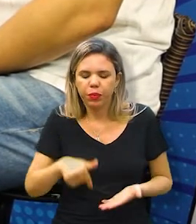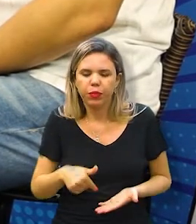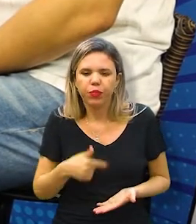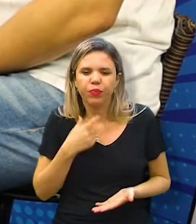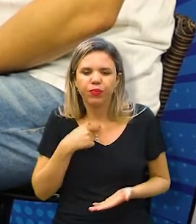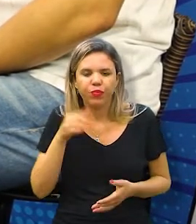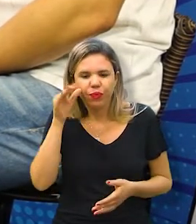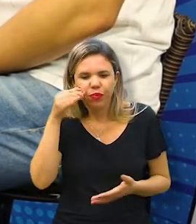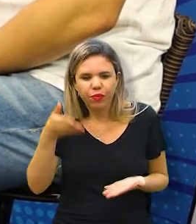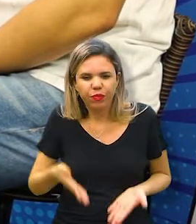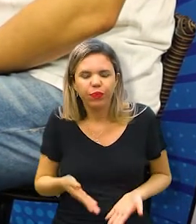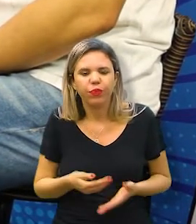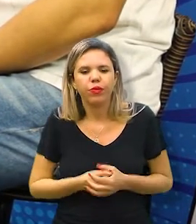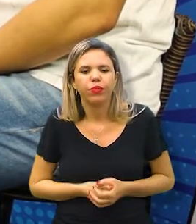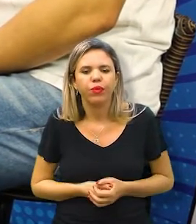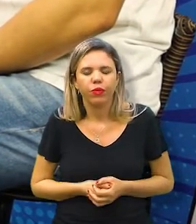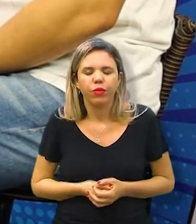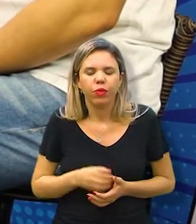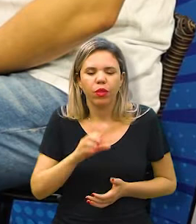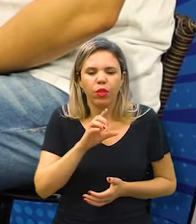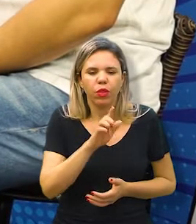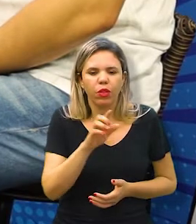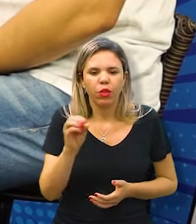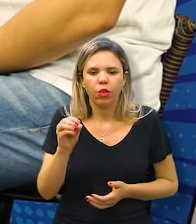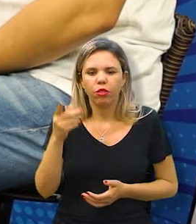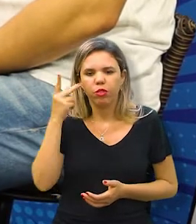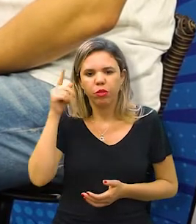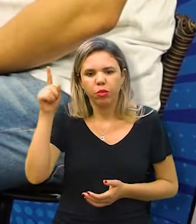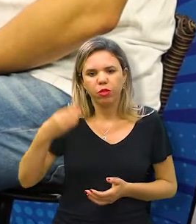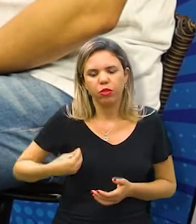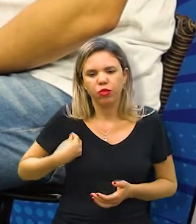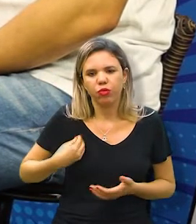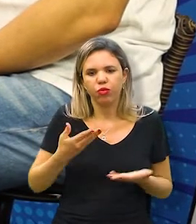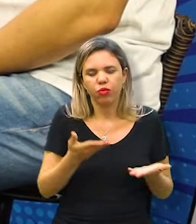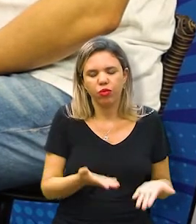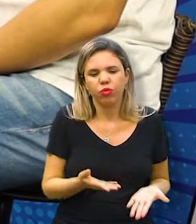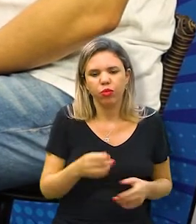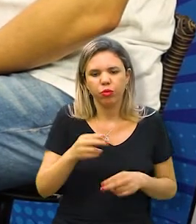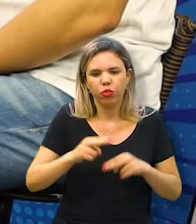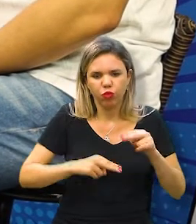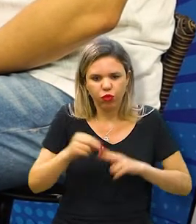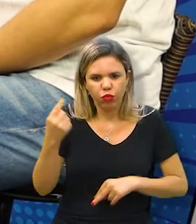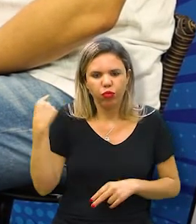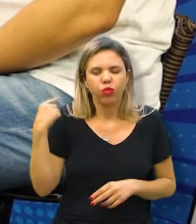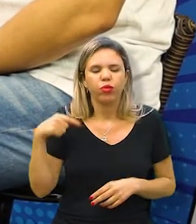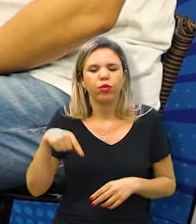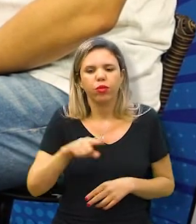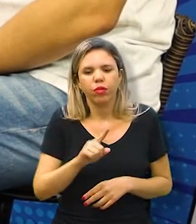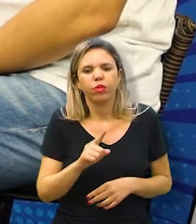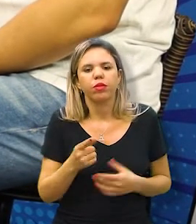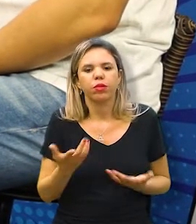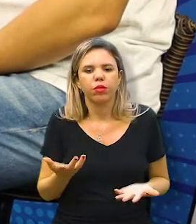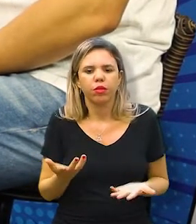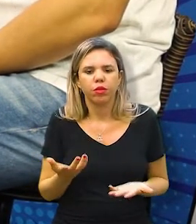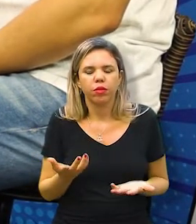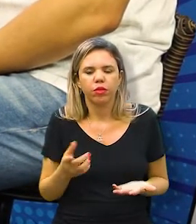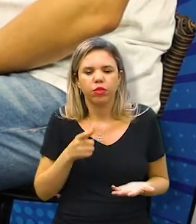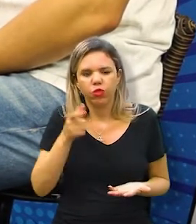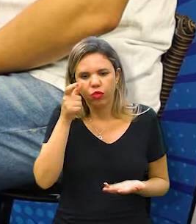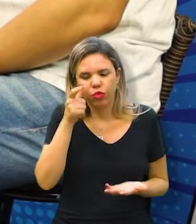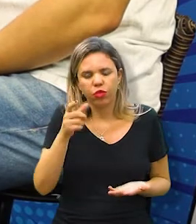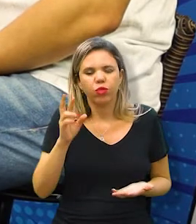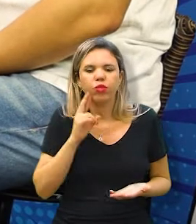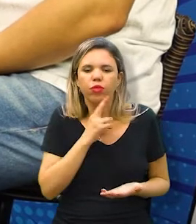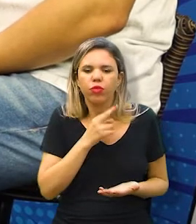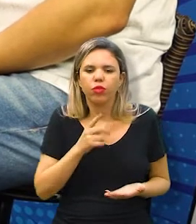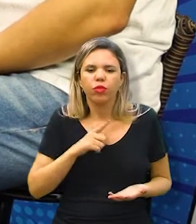que eu estava muito curiosa, que é o bulgogi, em São Paulo. Eu estive em São Paulo em junho, e aí eu vi que tinha uns